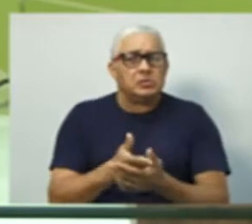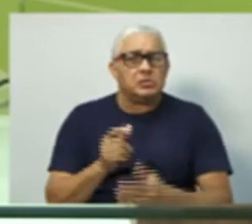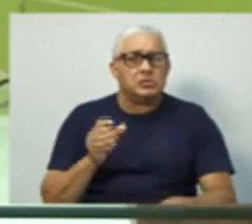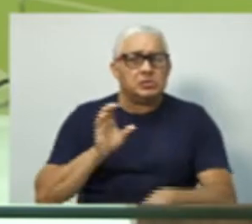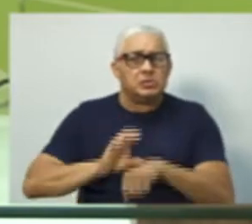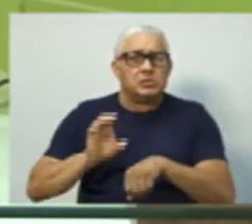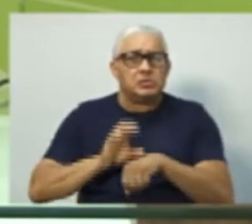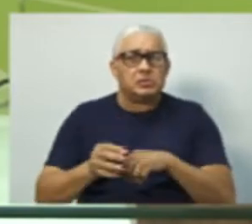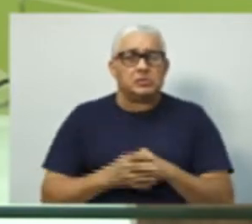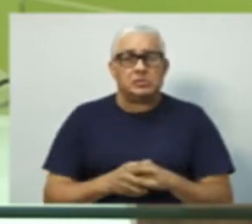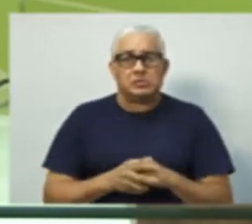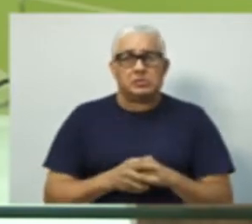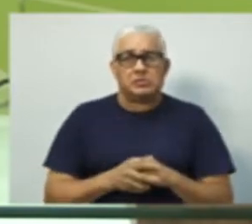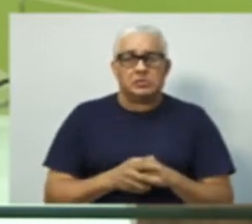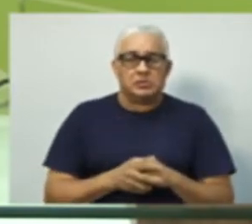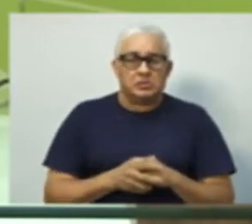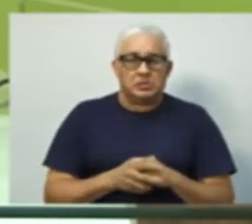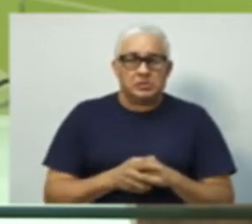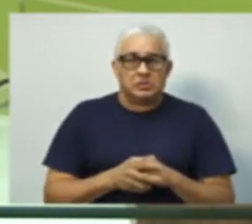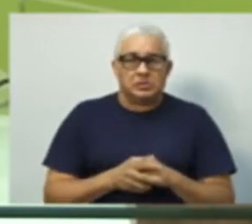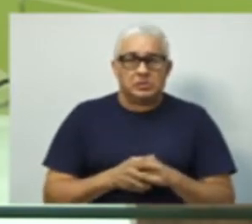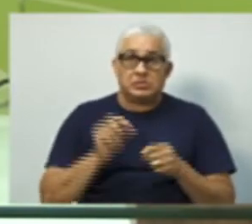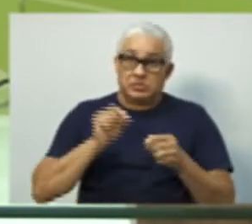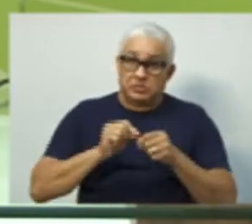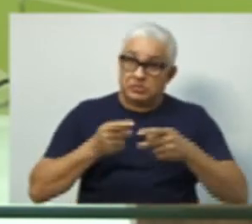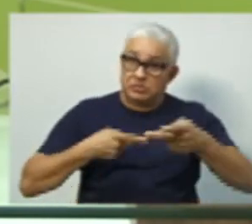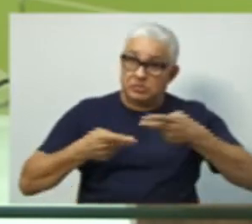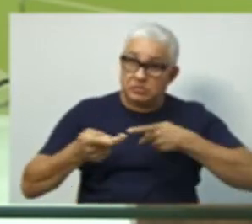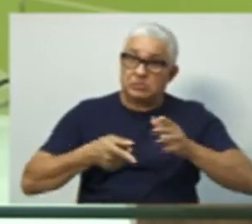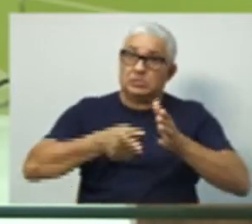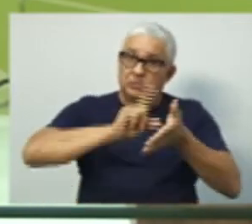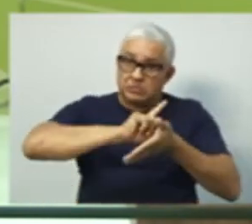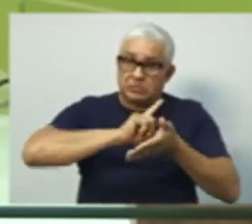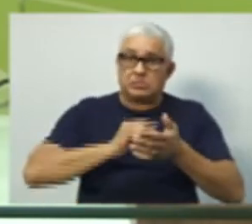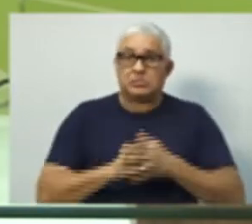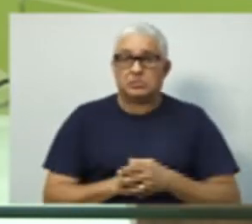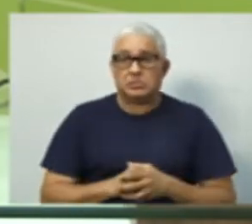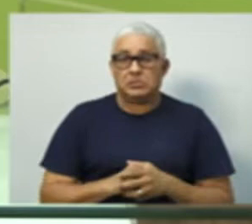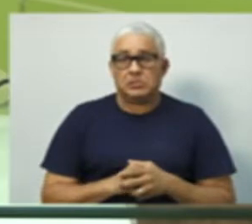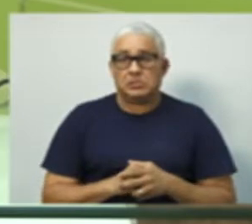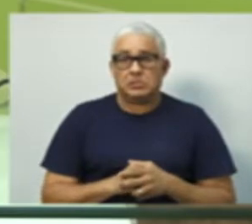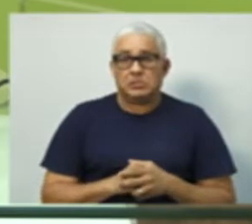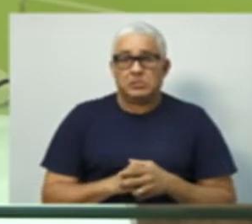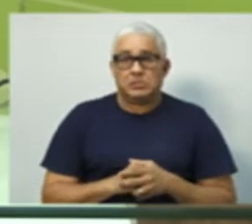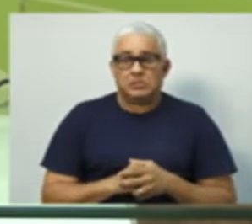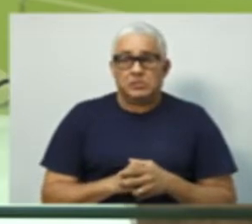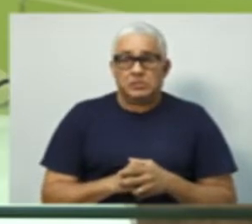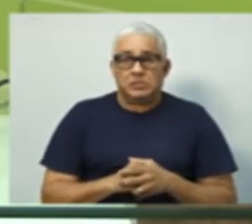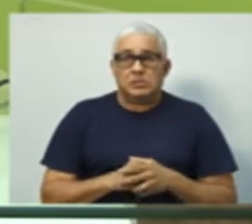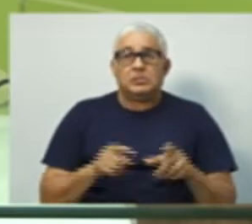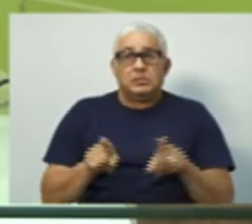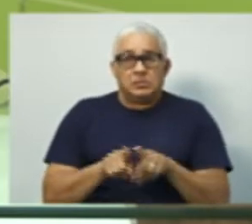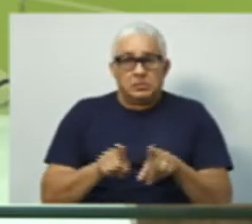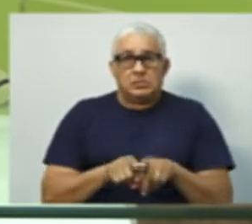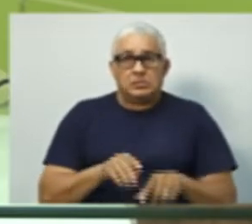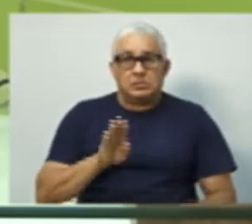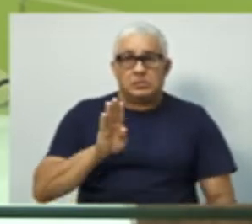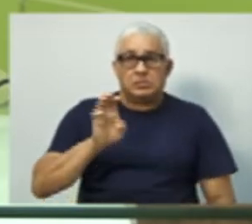Para o próximo exercício. Ó. Eu pego a média dos 3, somo os 3 e divido por 3. Média simples,